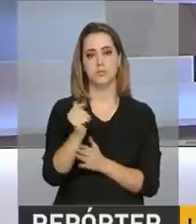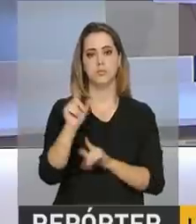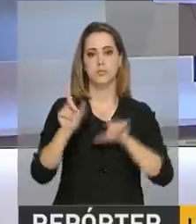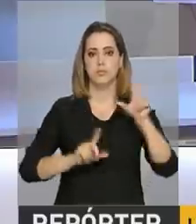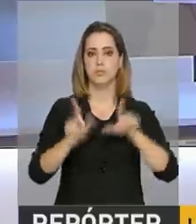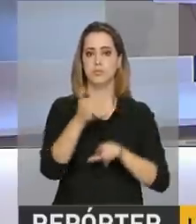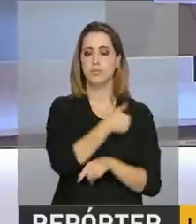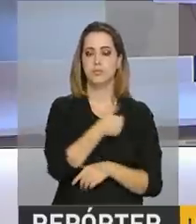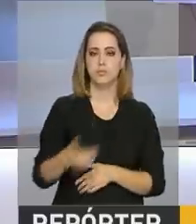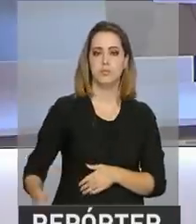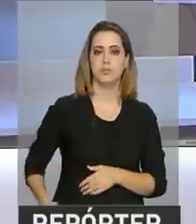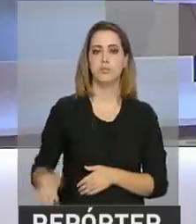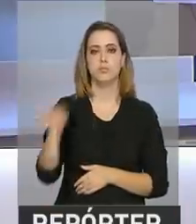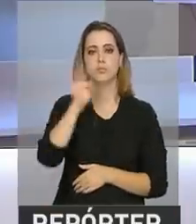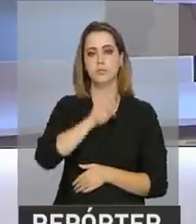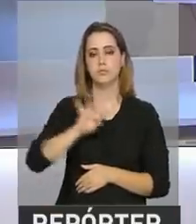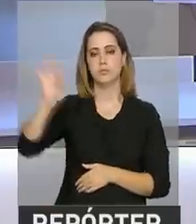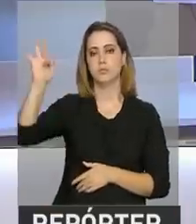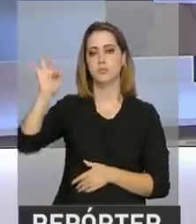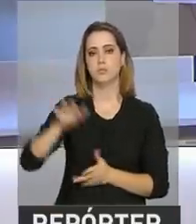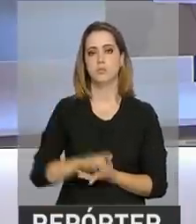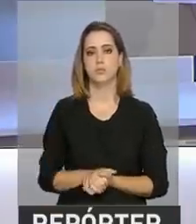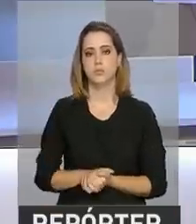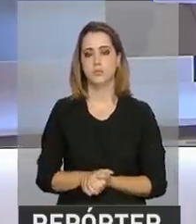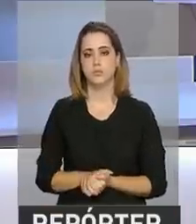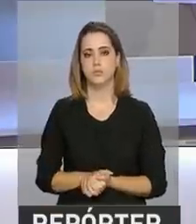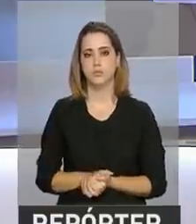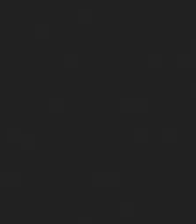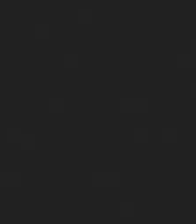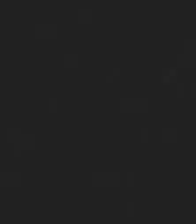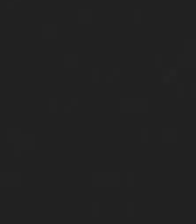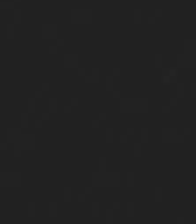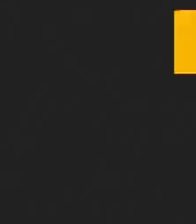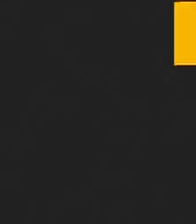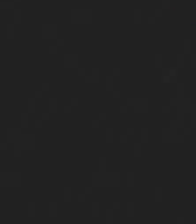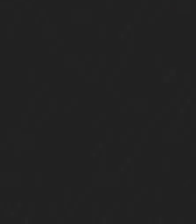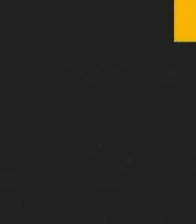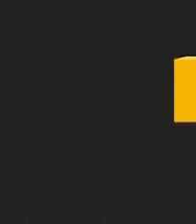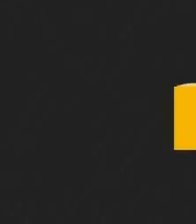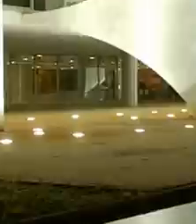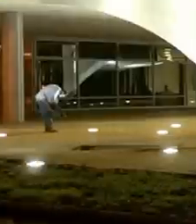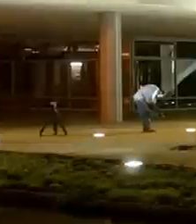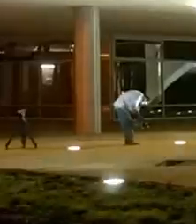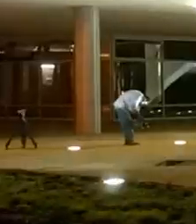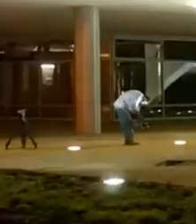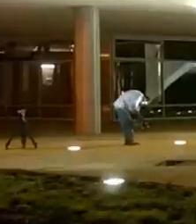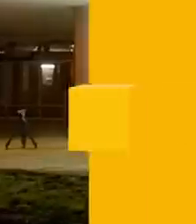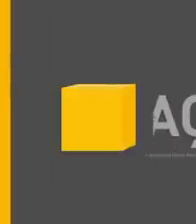Continue com a gente aqui na NBR, a TV do Governo Federal.